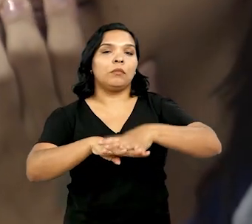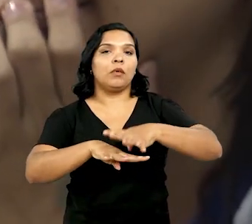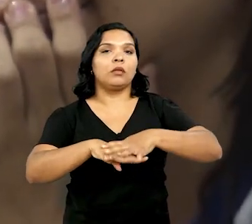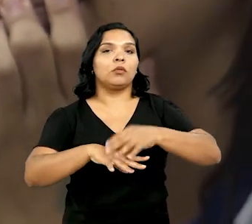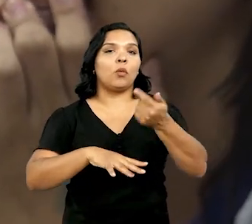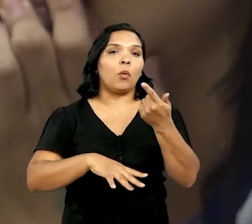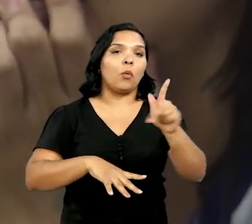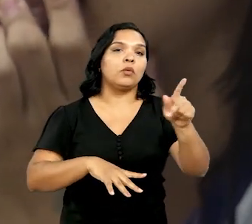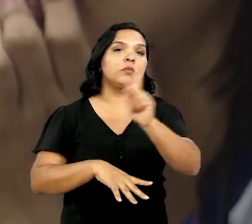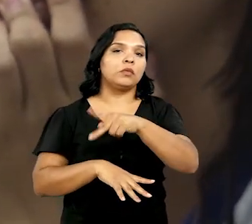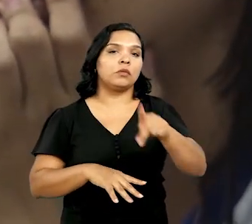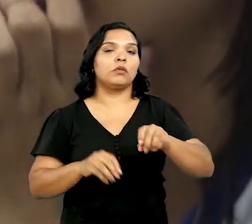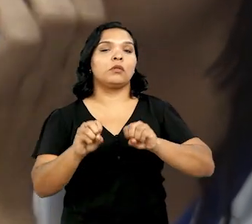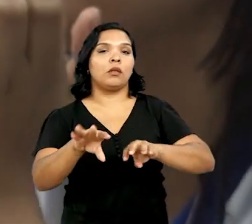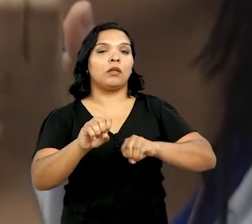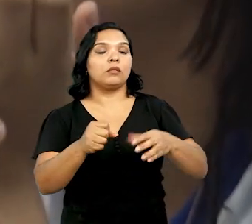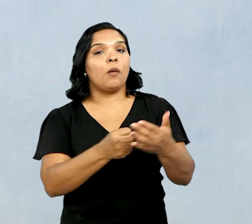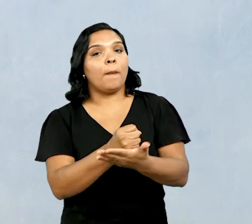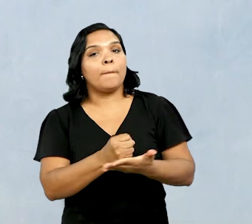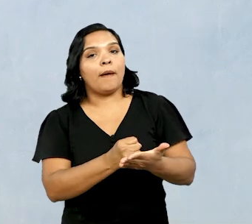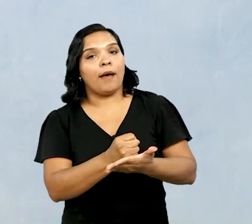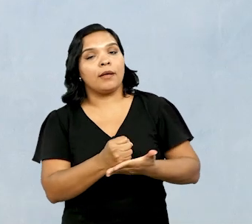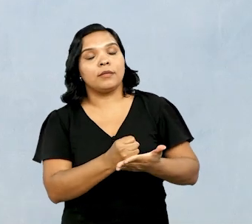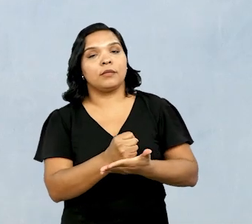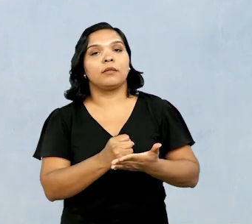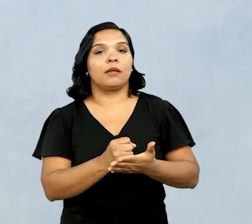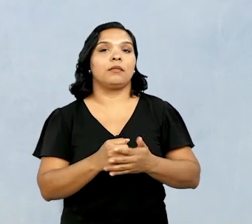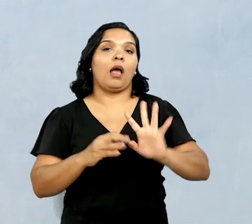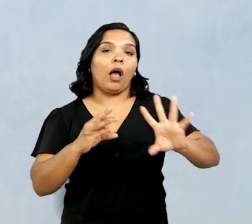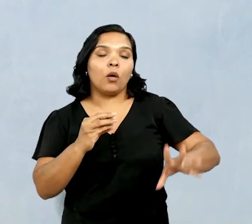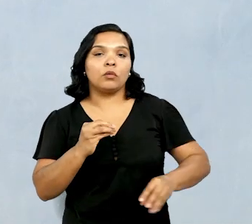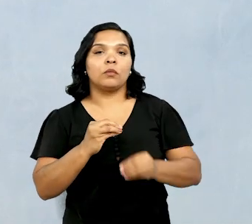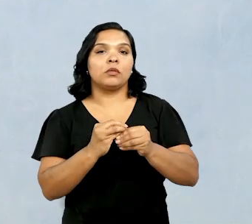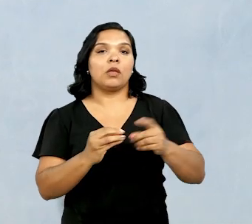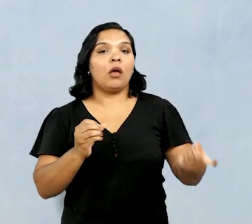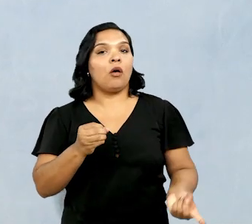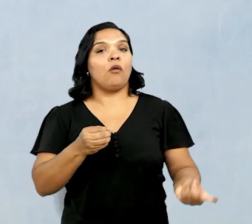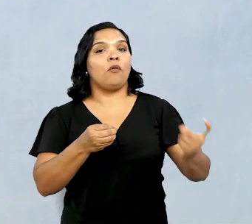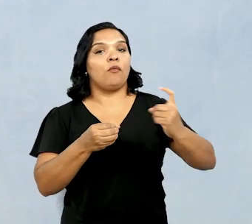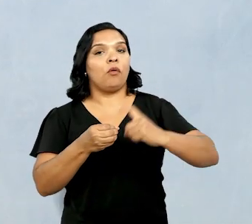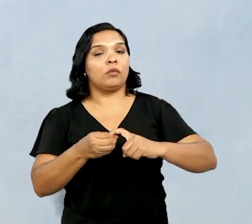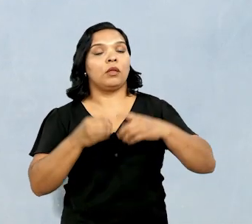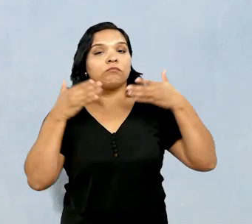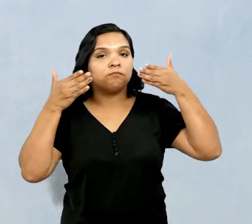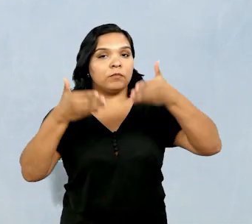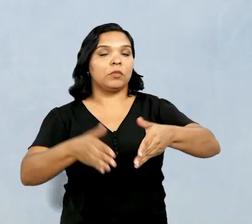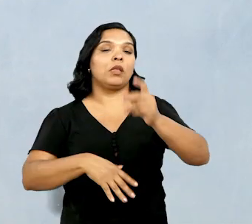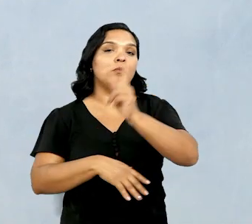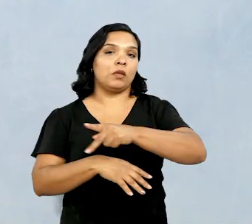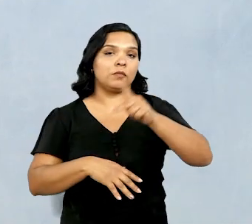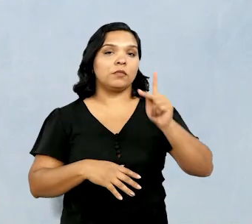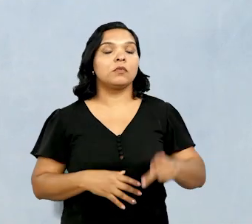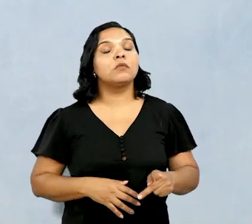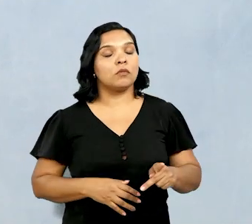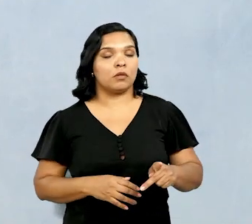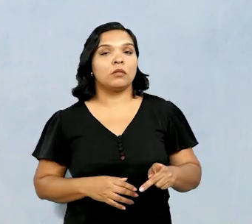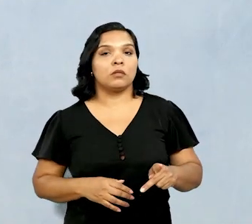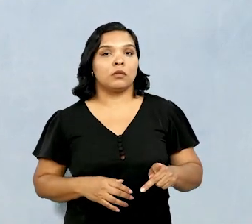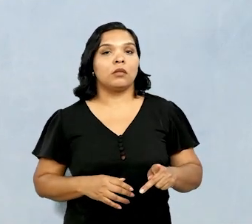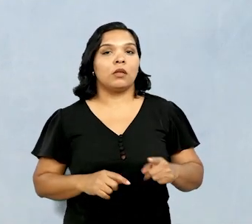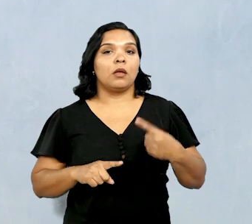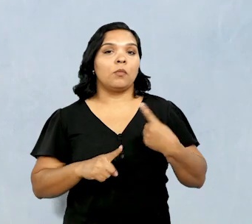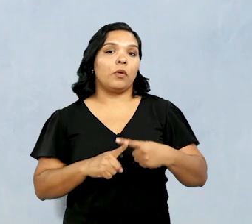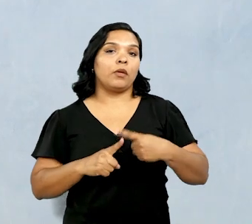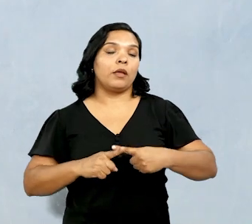outros professores da educação básica. A maior contribuição é em relação voltado para os professores. Os professores realmente é